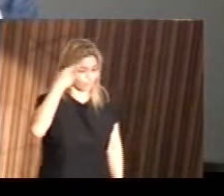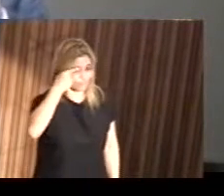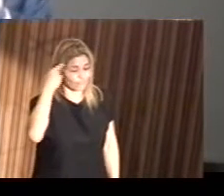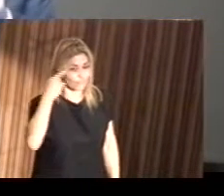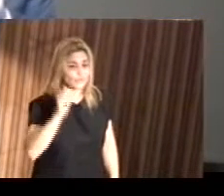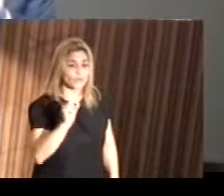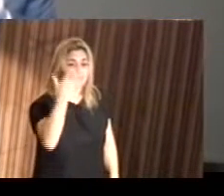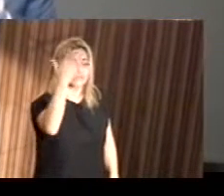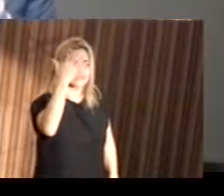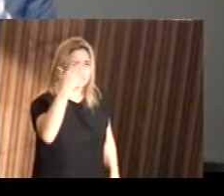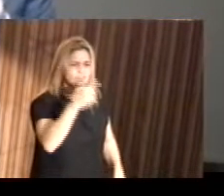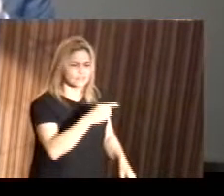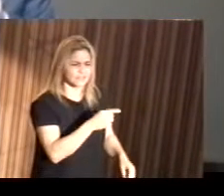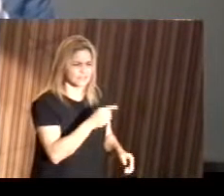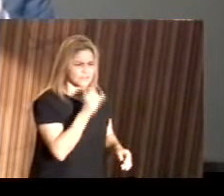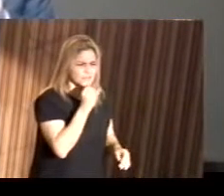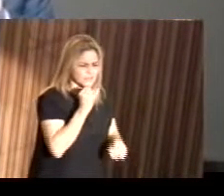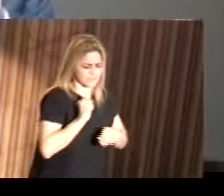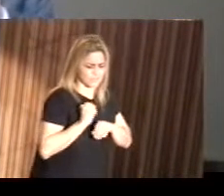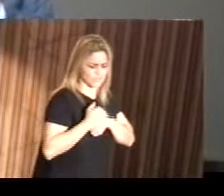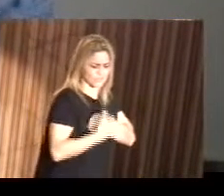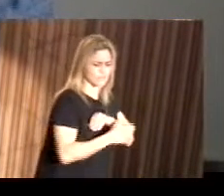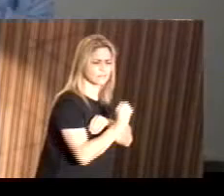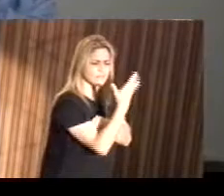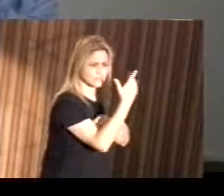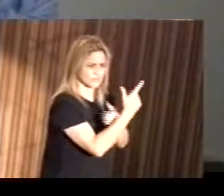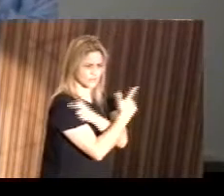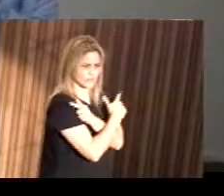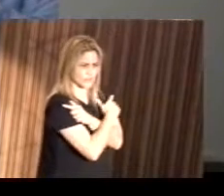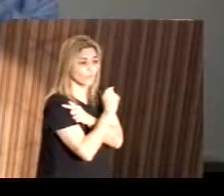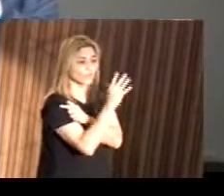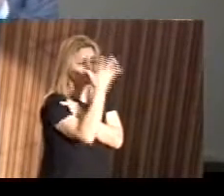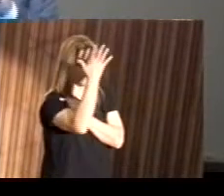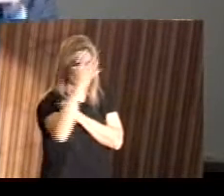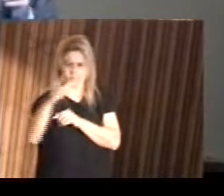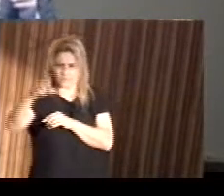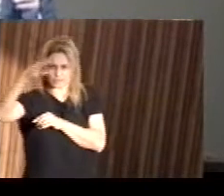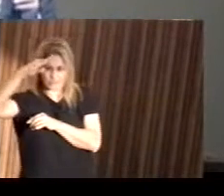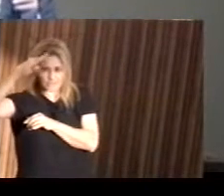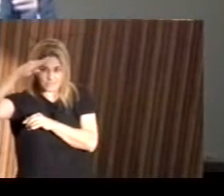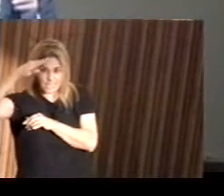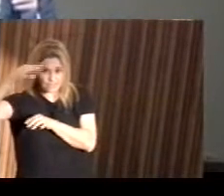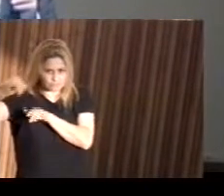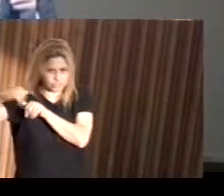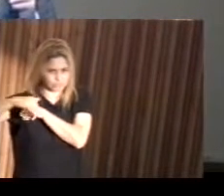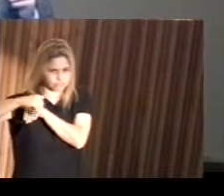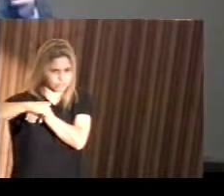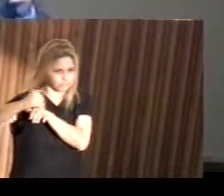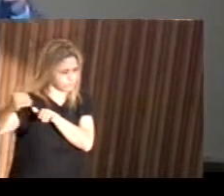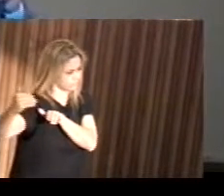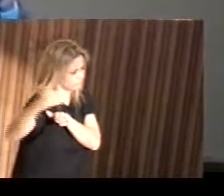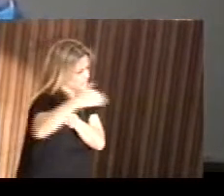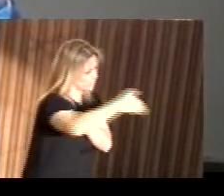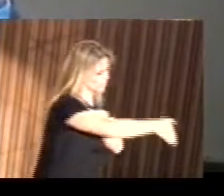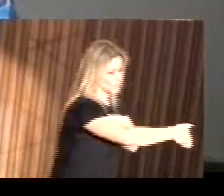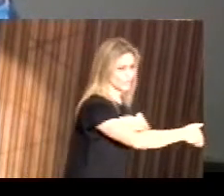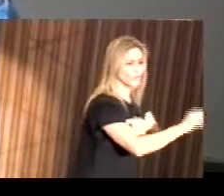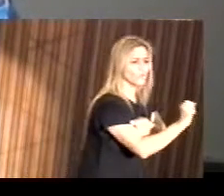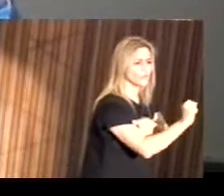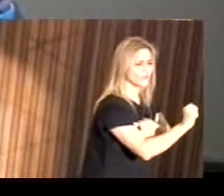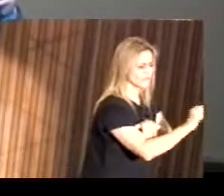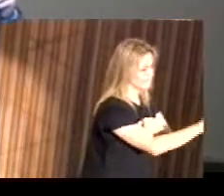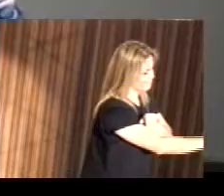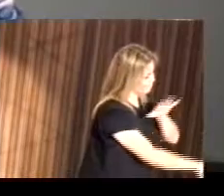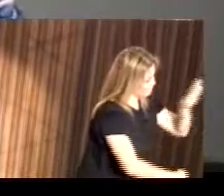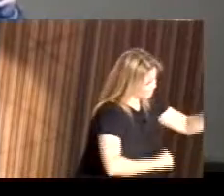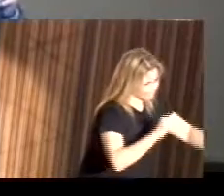dia para a noite com Ló? Chegam os exércitos dos inimigos, levam embora